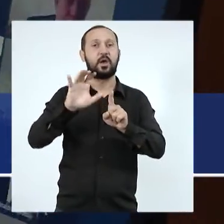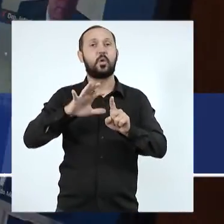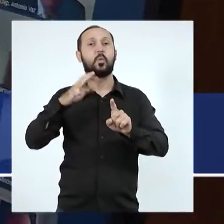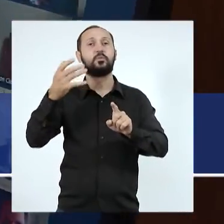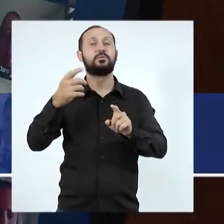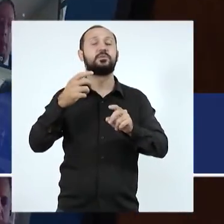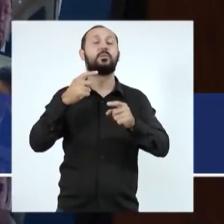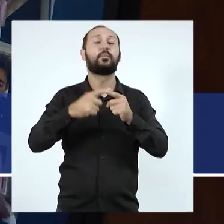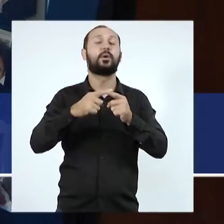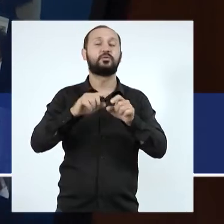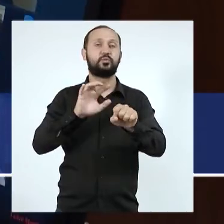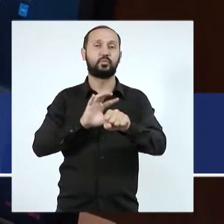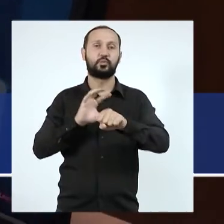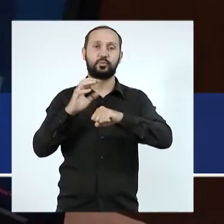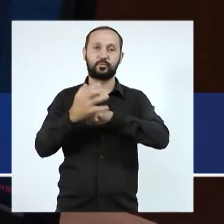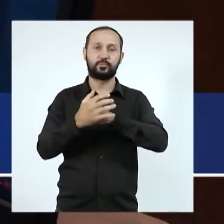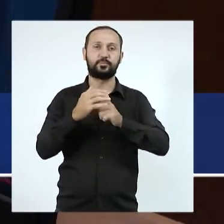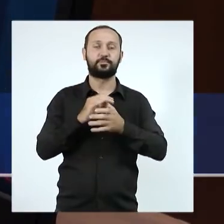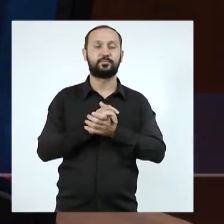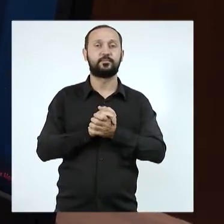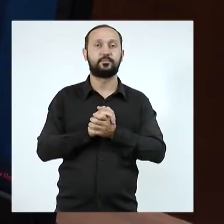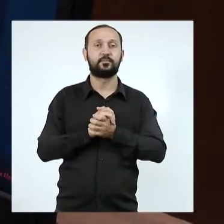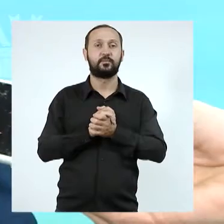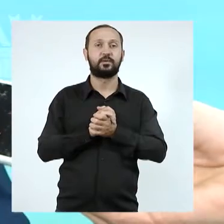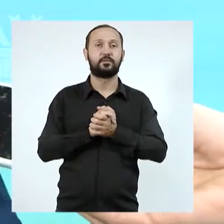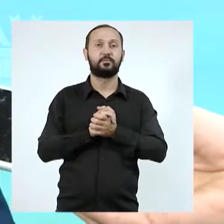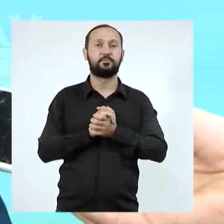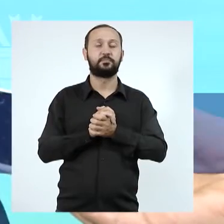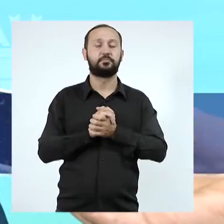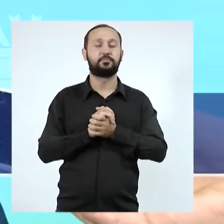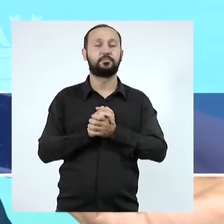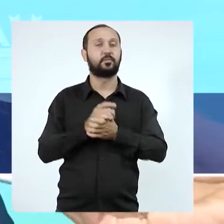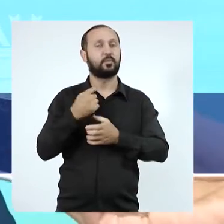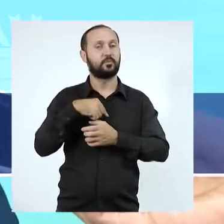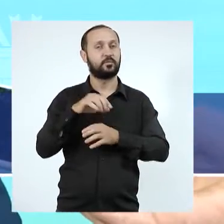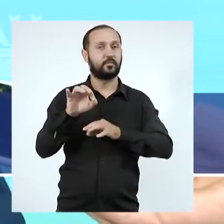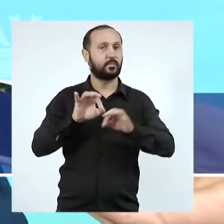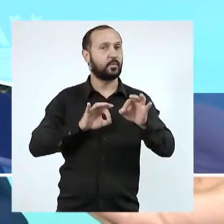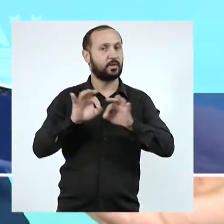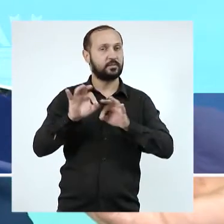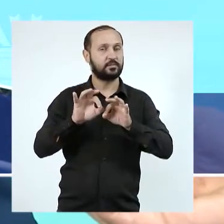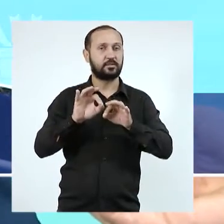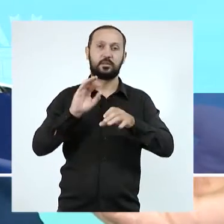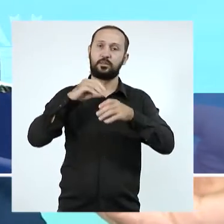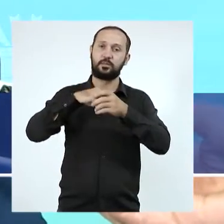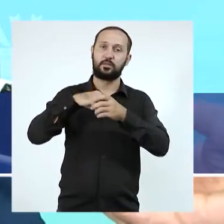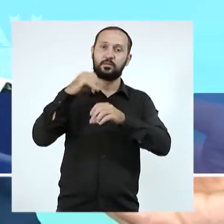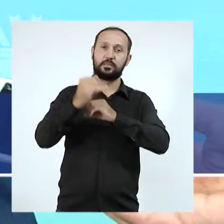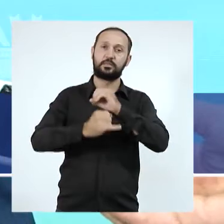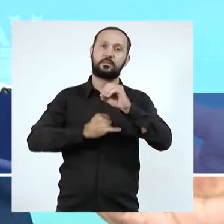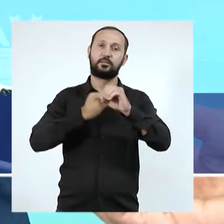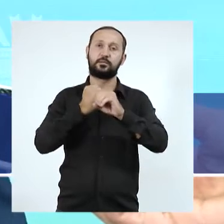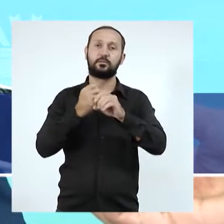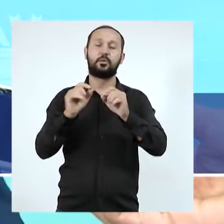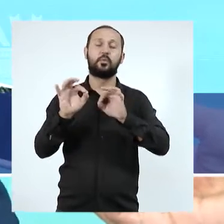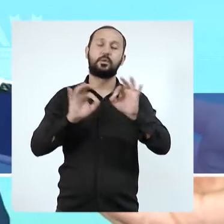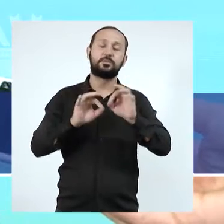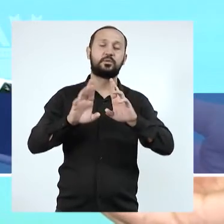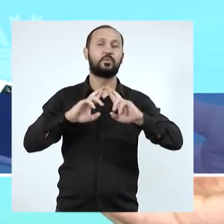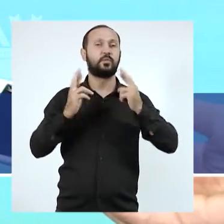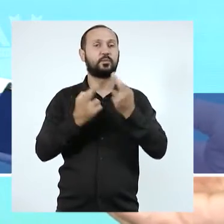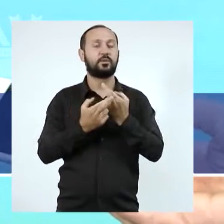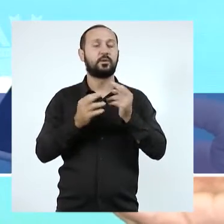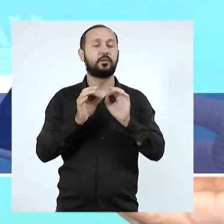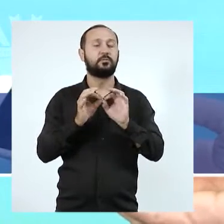mês em decorrência do coronavírus. Realizar algumas ações pela internet, né, por via de